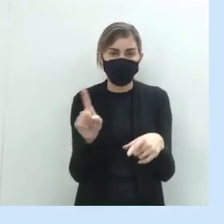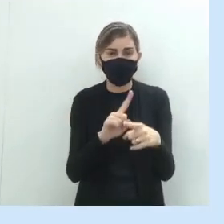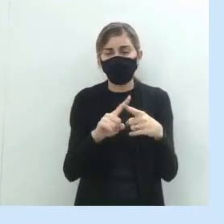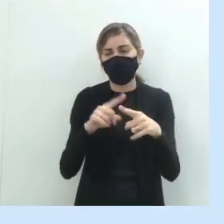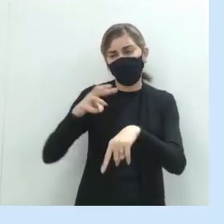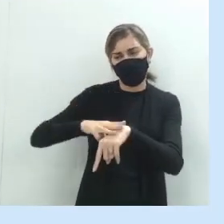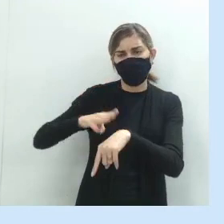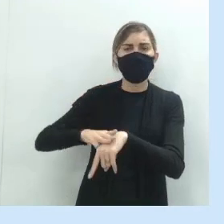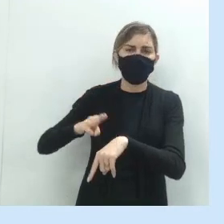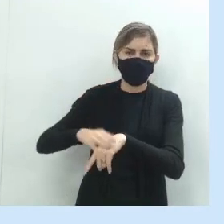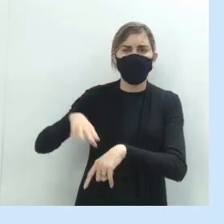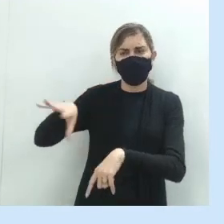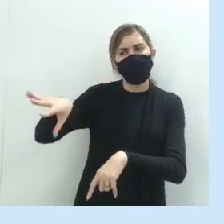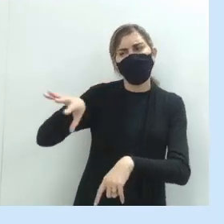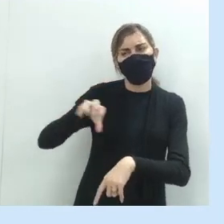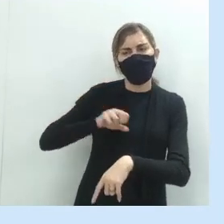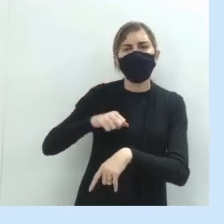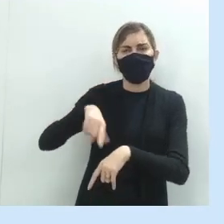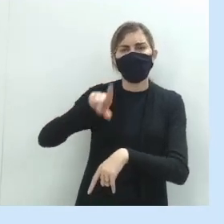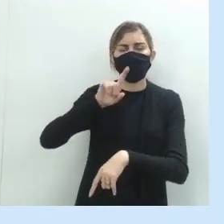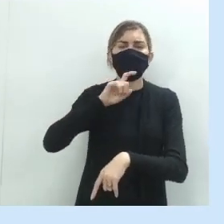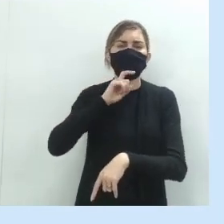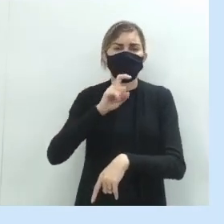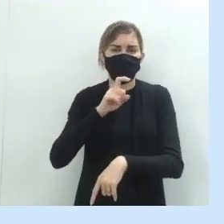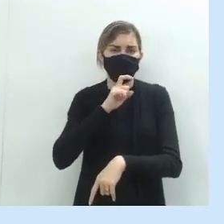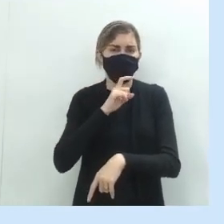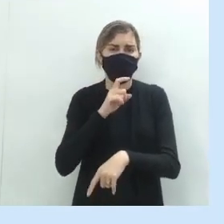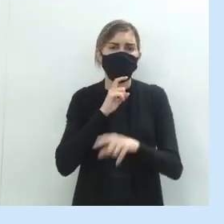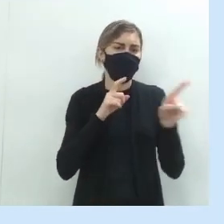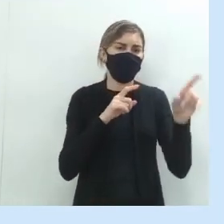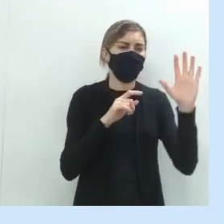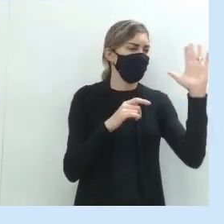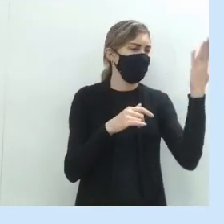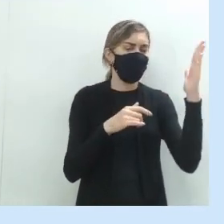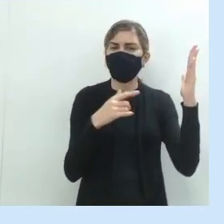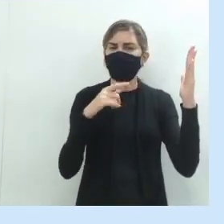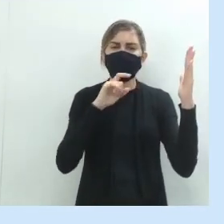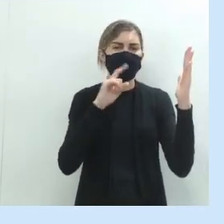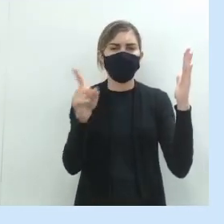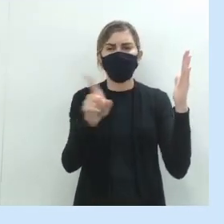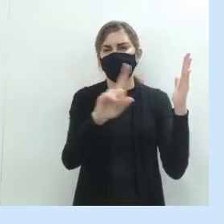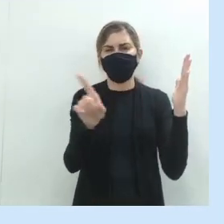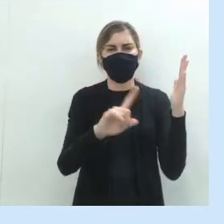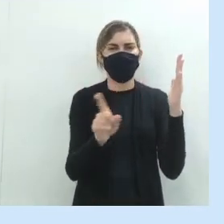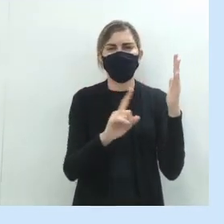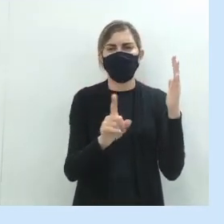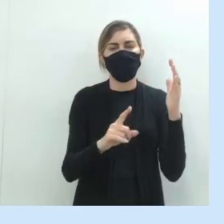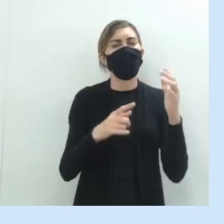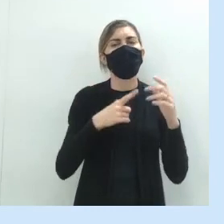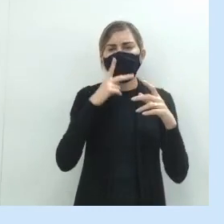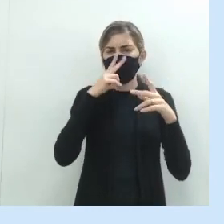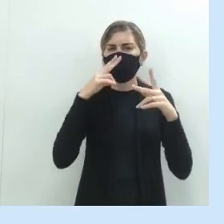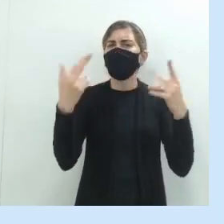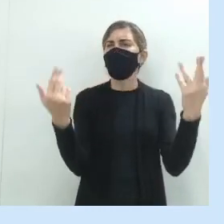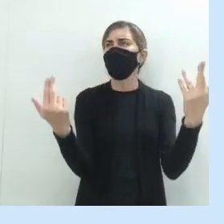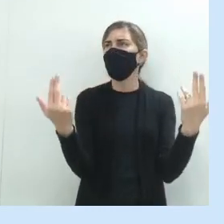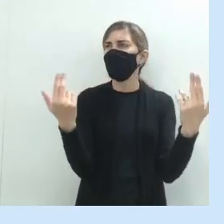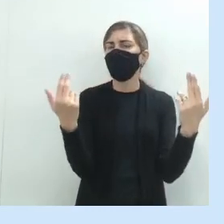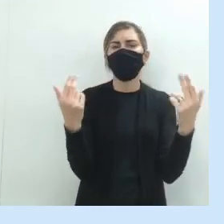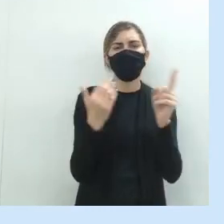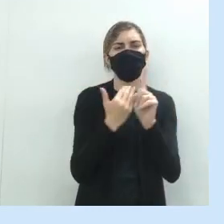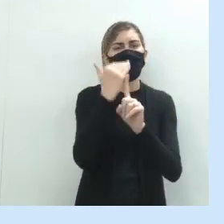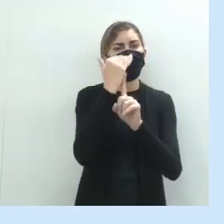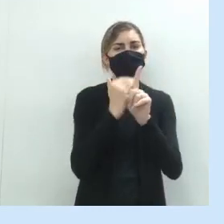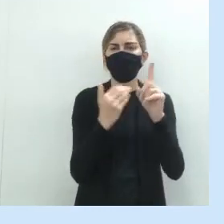o metal vai parecer mais friinho do que a madeira, mas eles estão na mesma